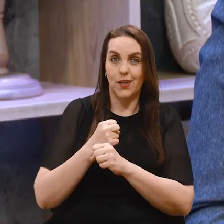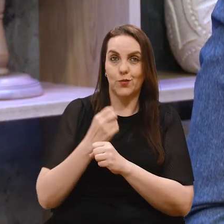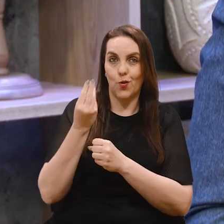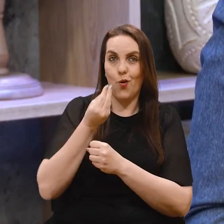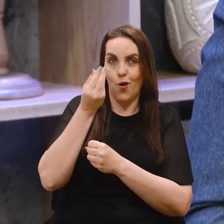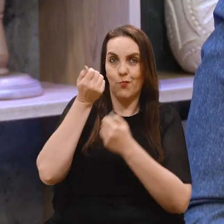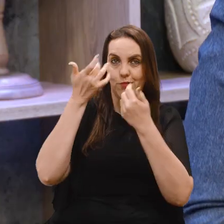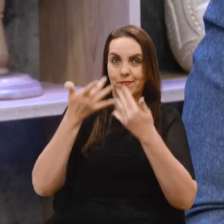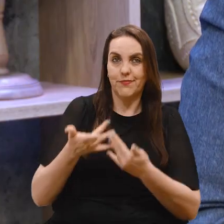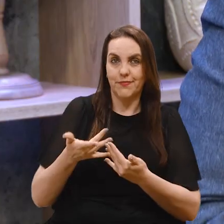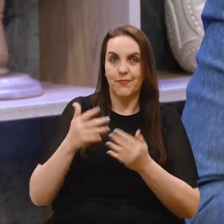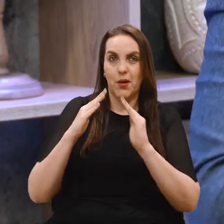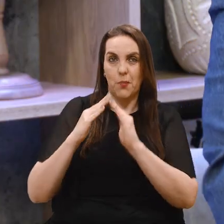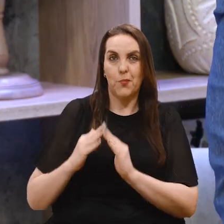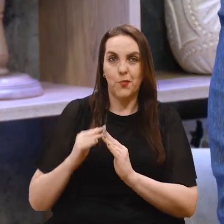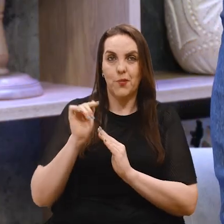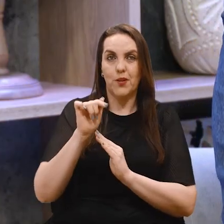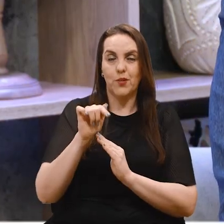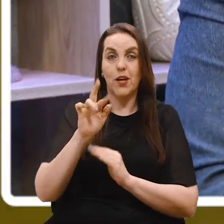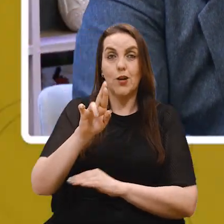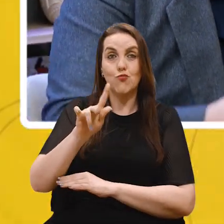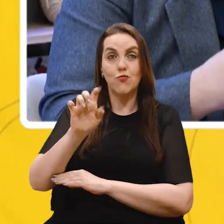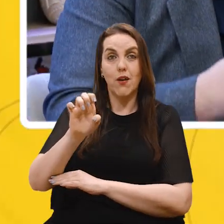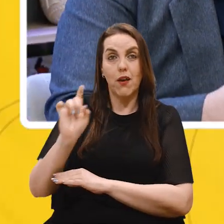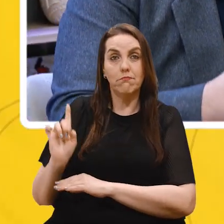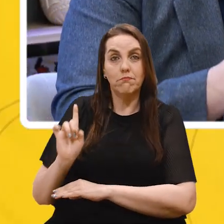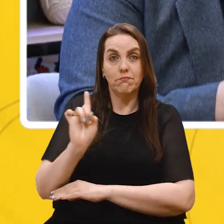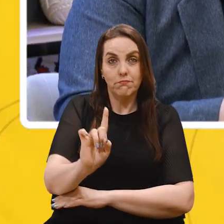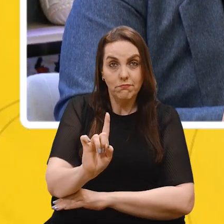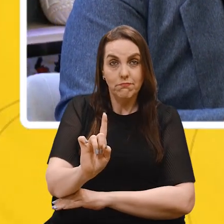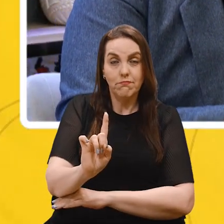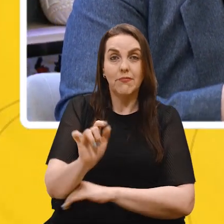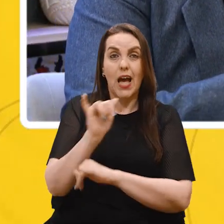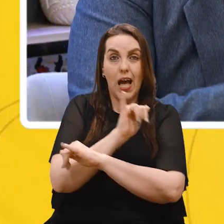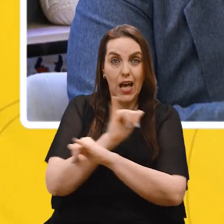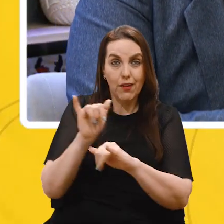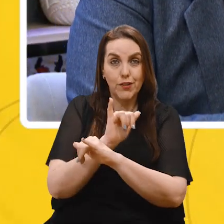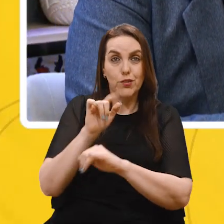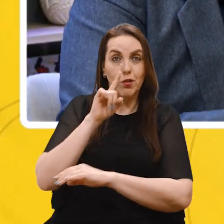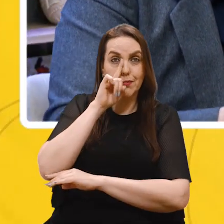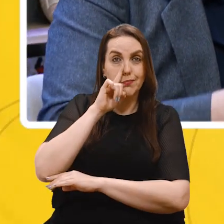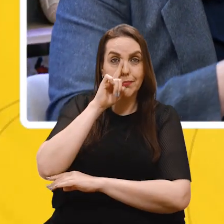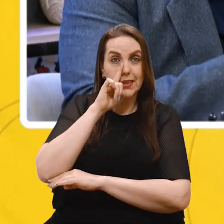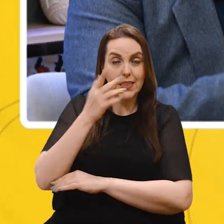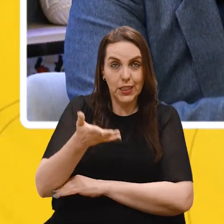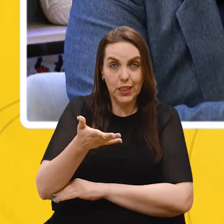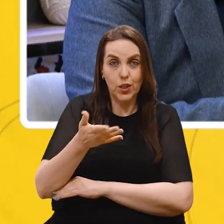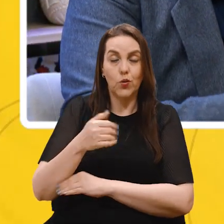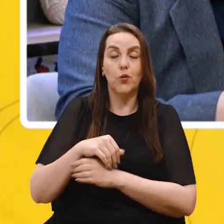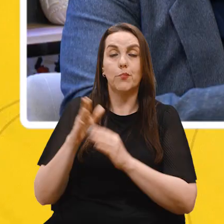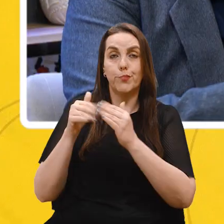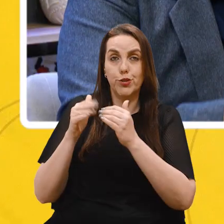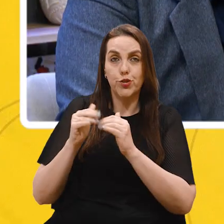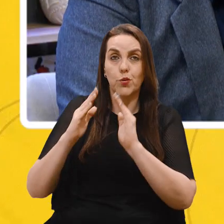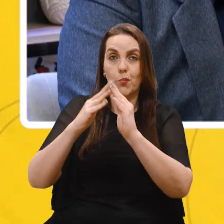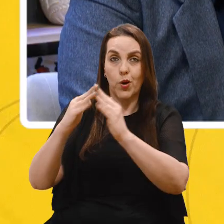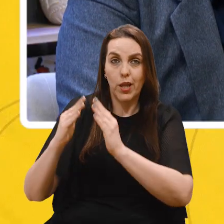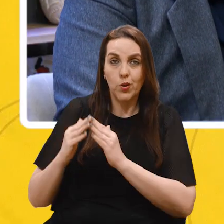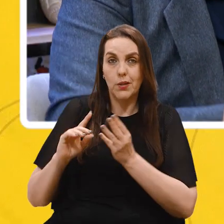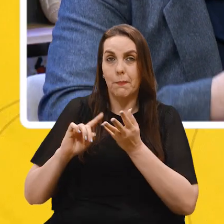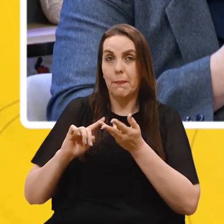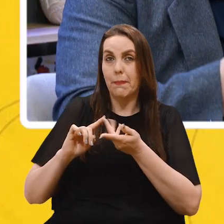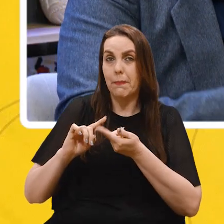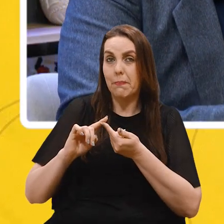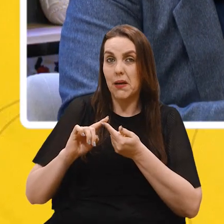moradora relatou, a RGE foi até o local, alertou sobre o risco que existia, solicitou aos moradores uma série de